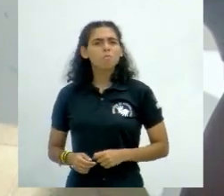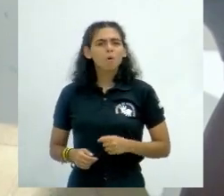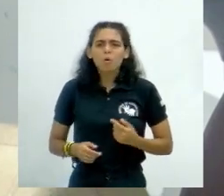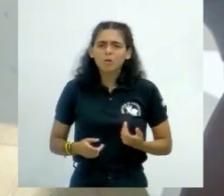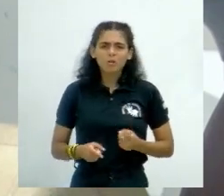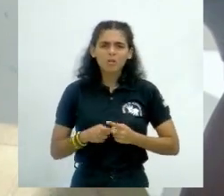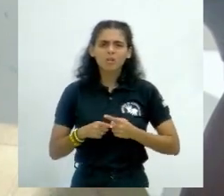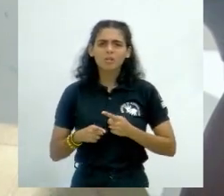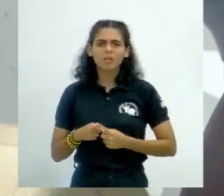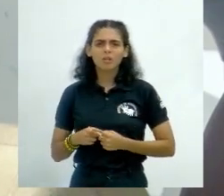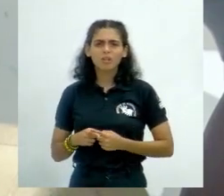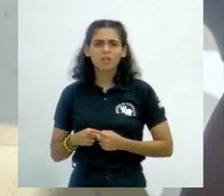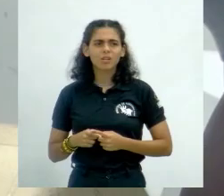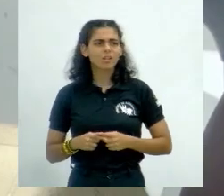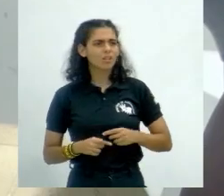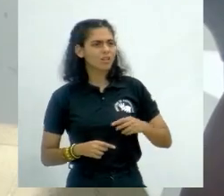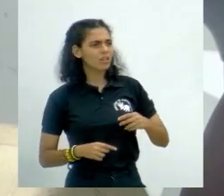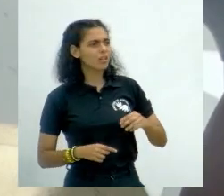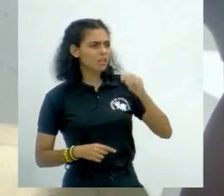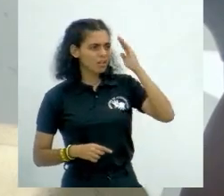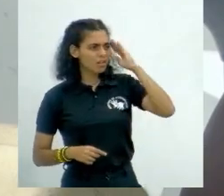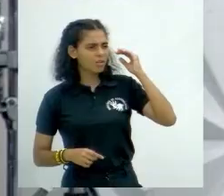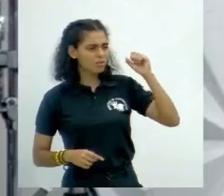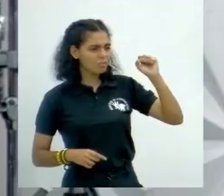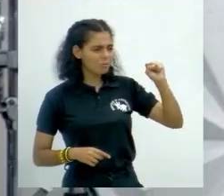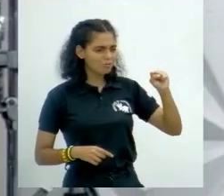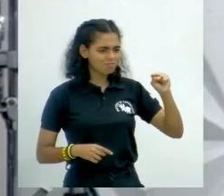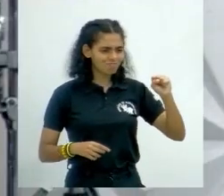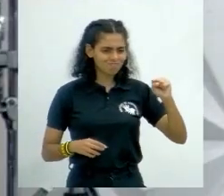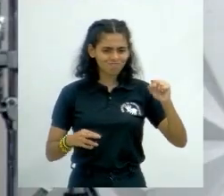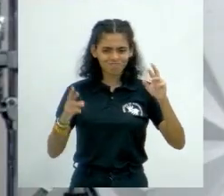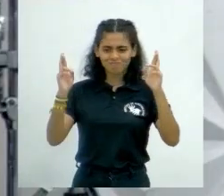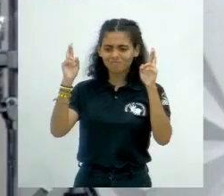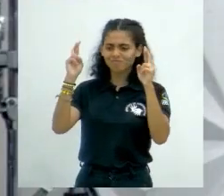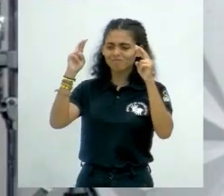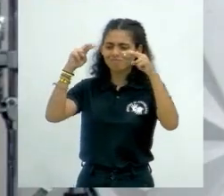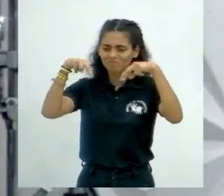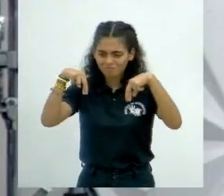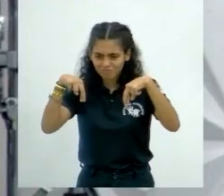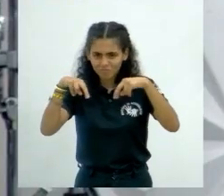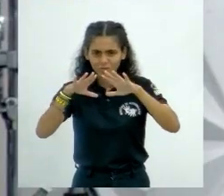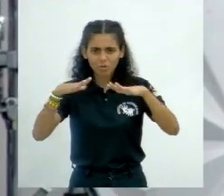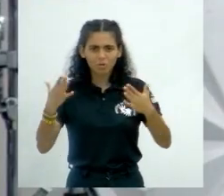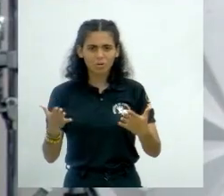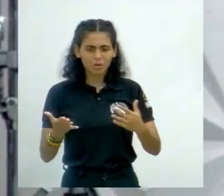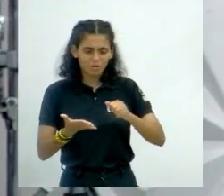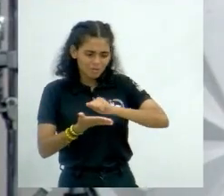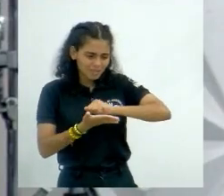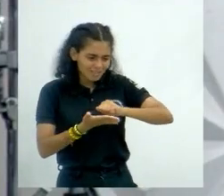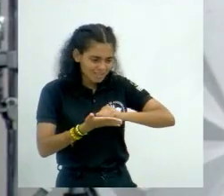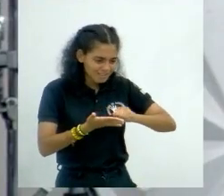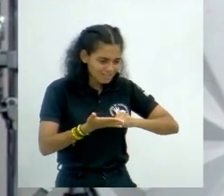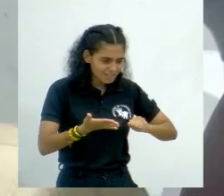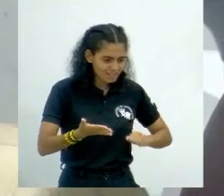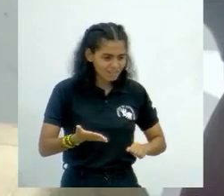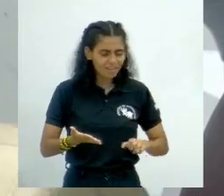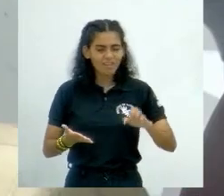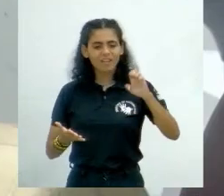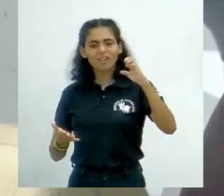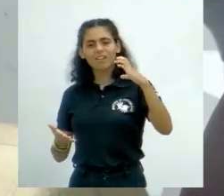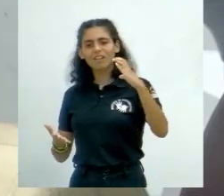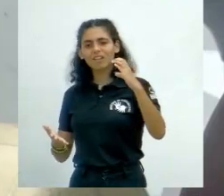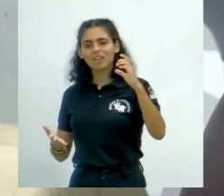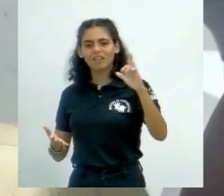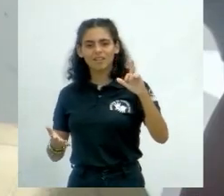quando escreveu Eclesiastes? E aqui eu percebo que, na verdade, naquele momento de Eclesiastes, Salomão olha